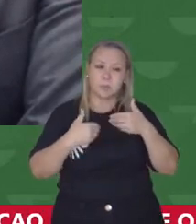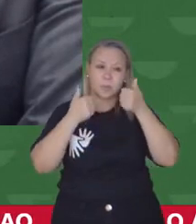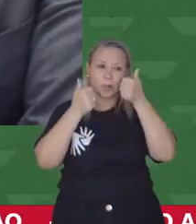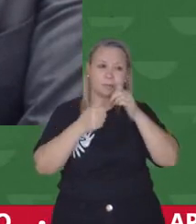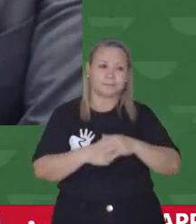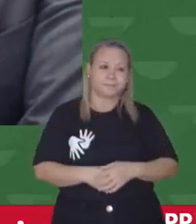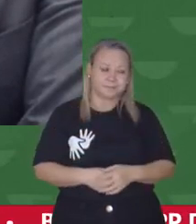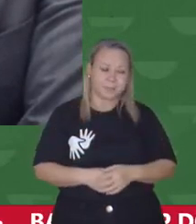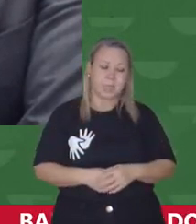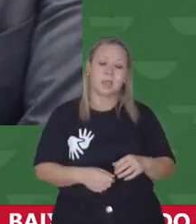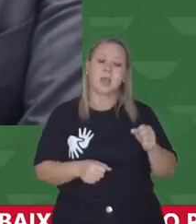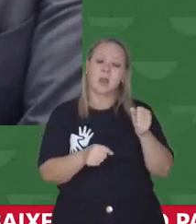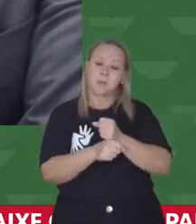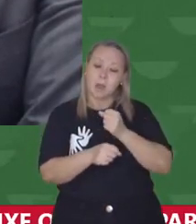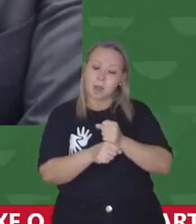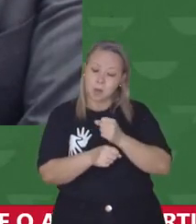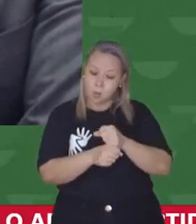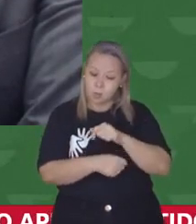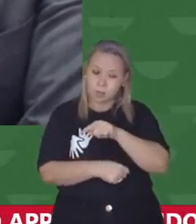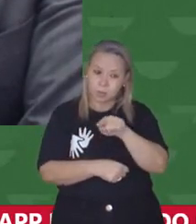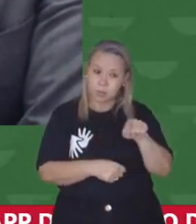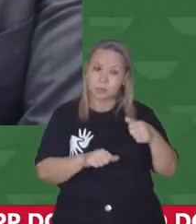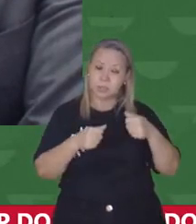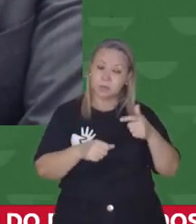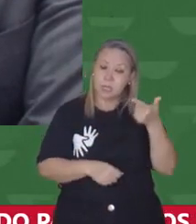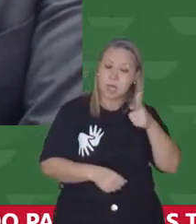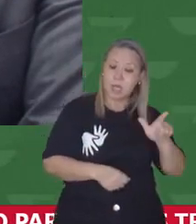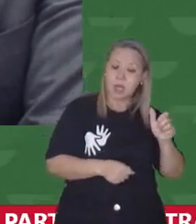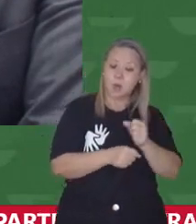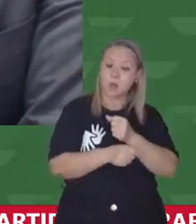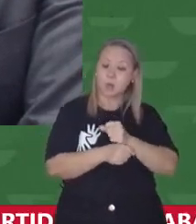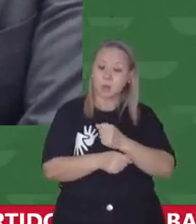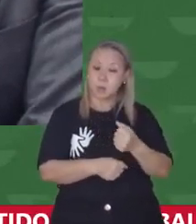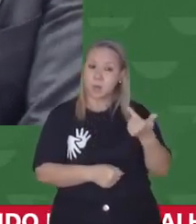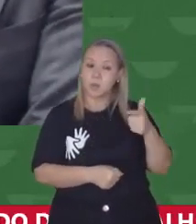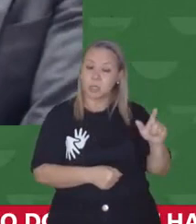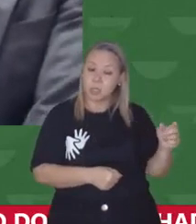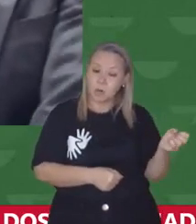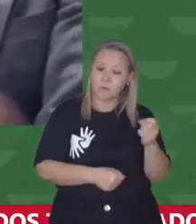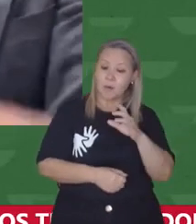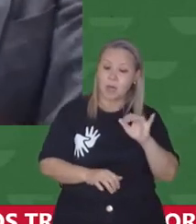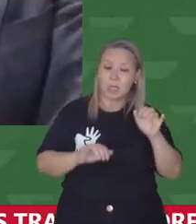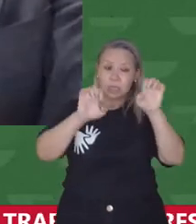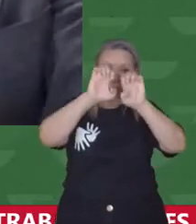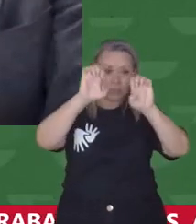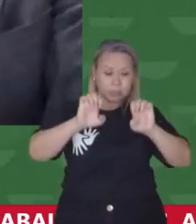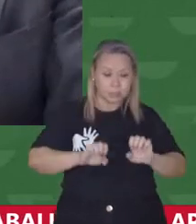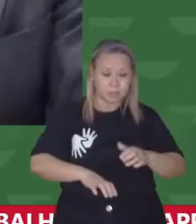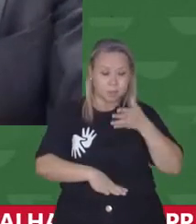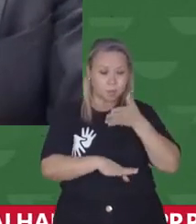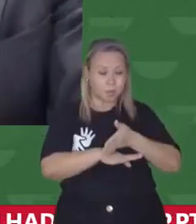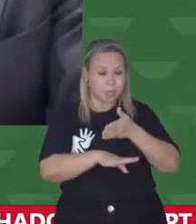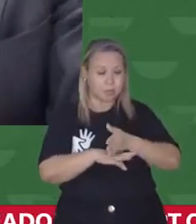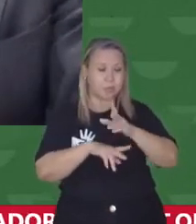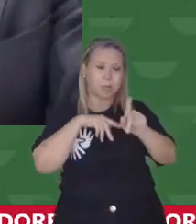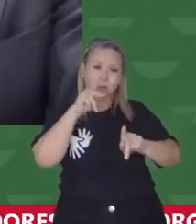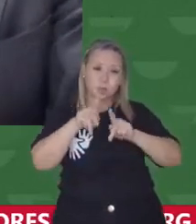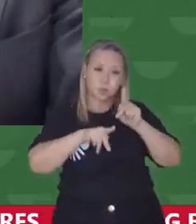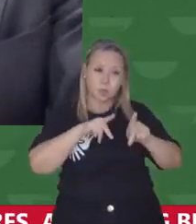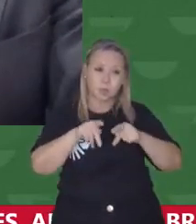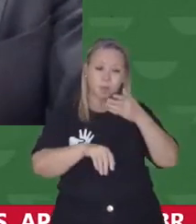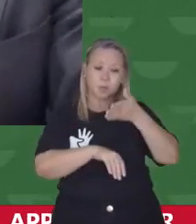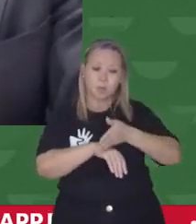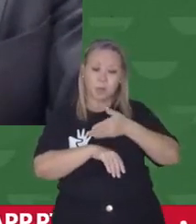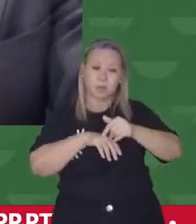reconstruir também, Reginaldo, e inovando, né? Sistemas de participação popular, de participação